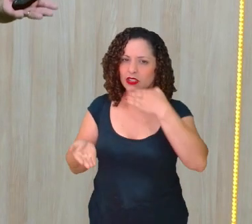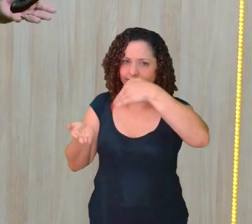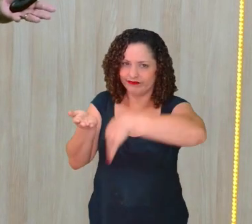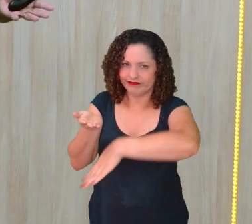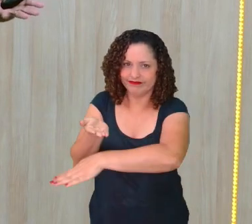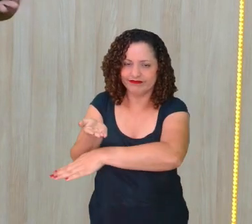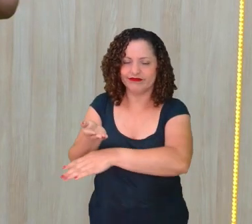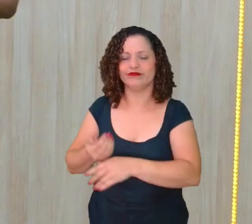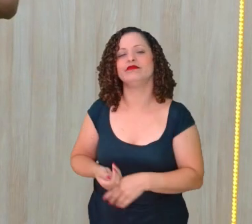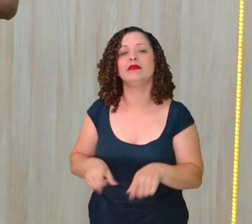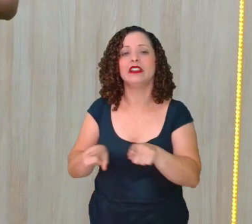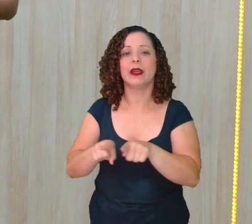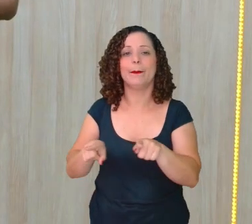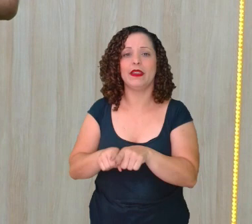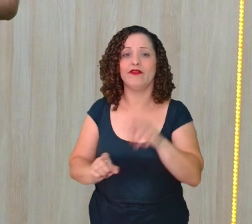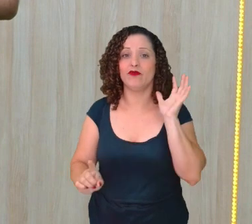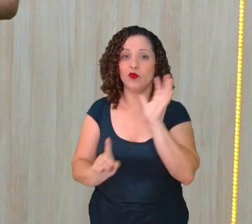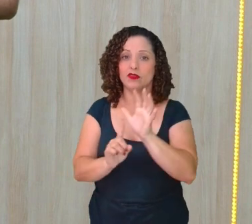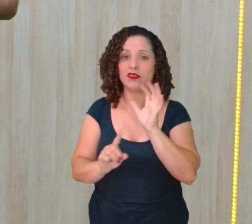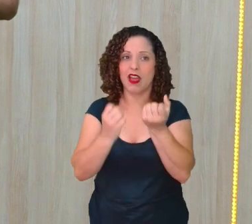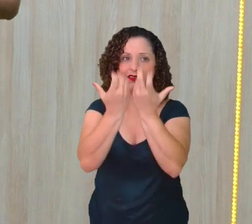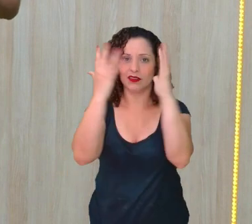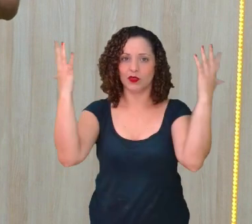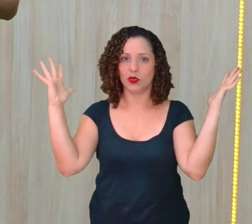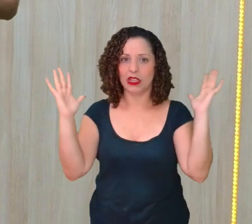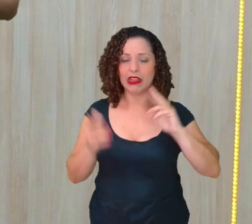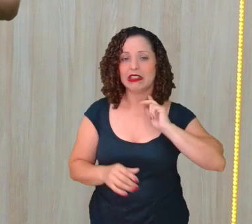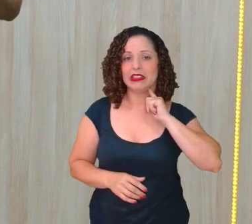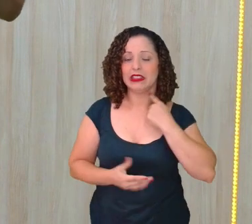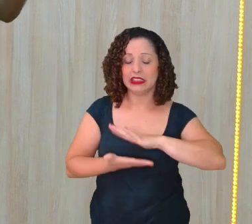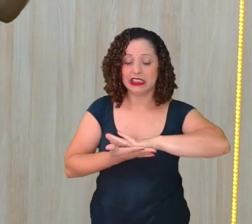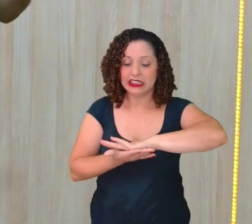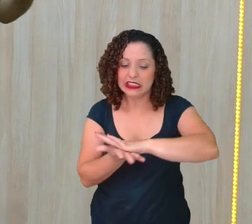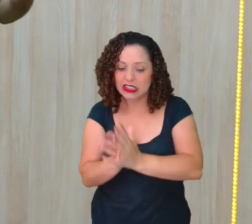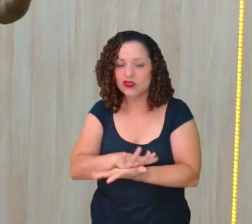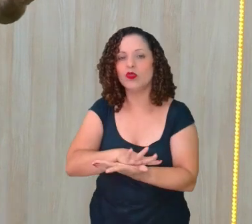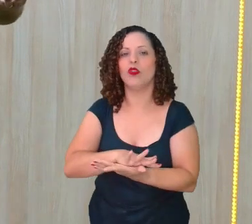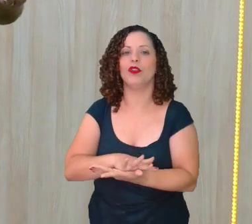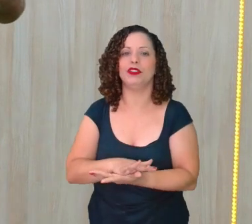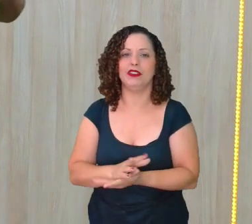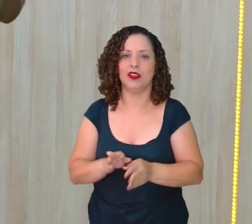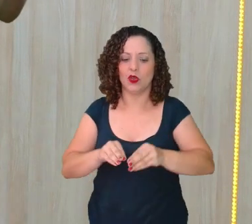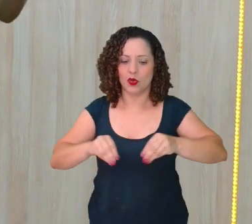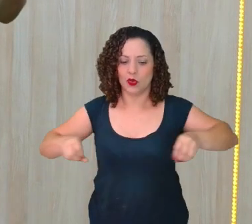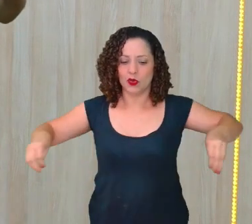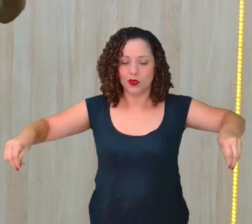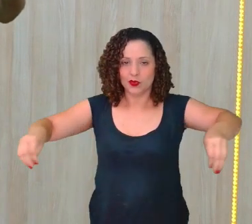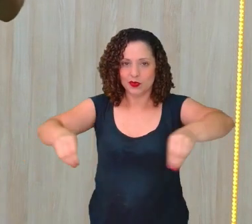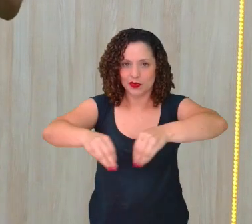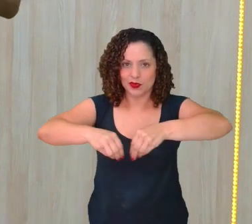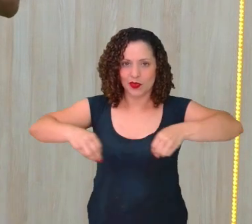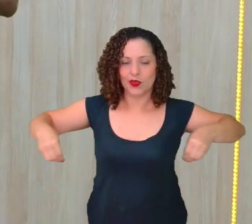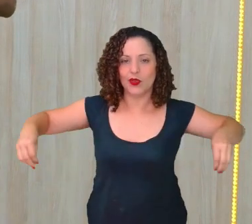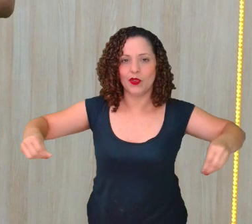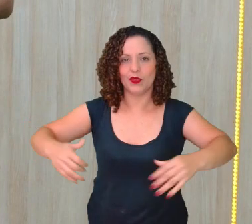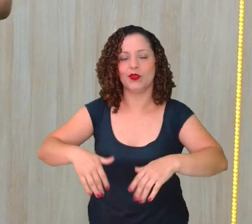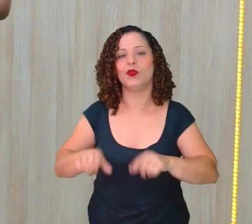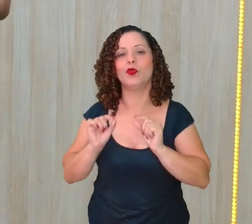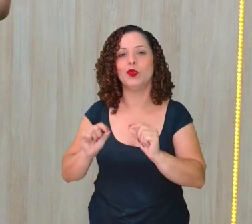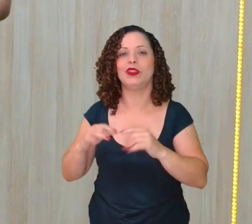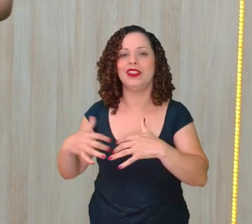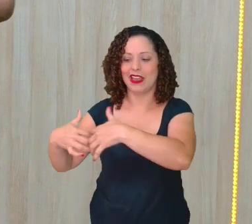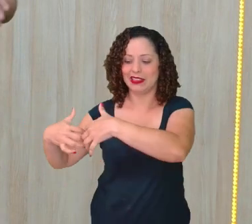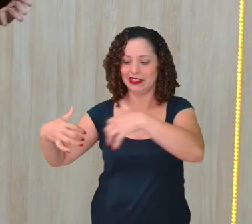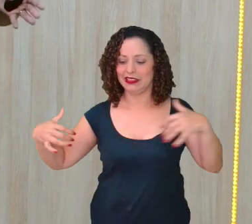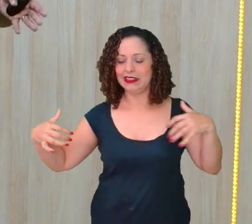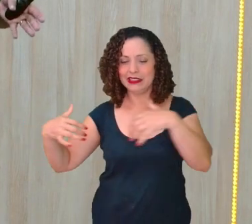impactos ambientais. Vai degredir o solo, tem a questão natural que existia ali, que vai ser retirada para ser colocada ali,